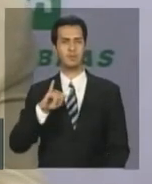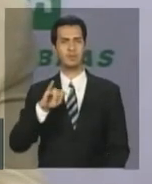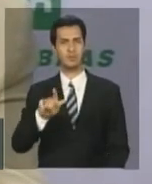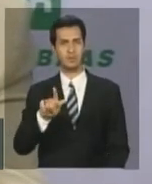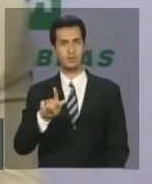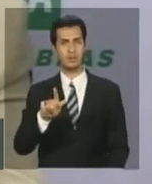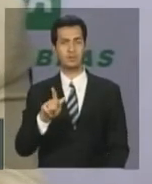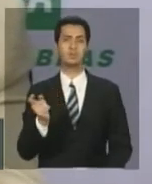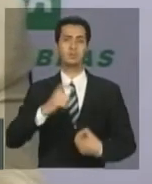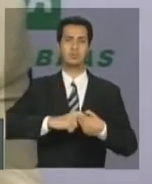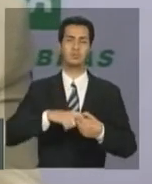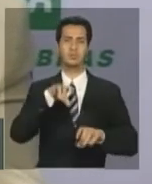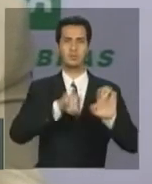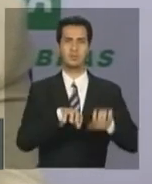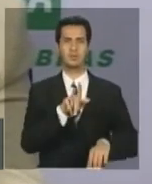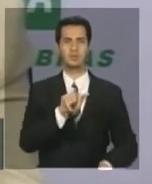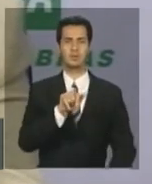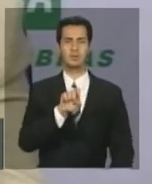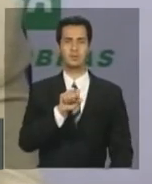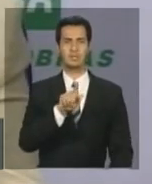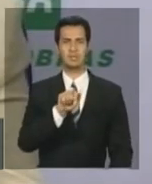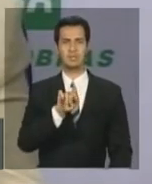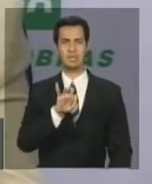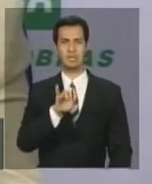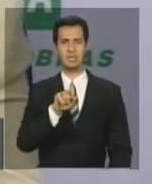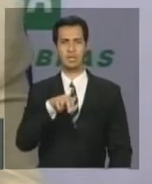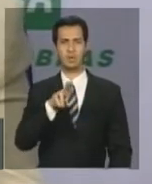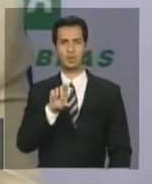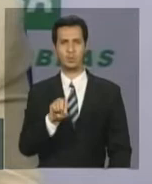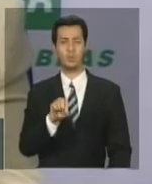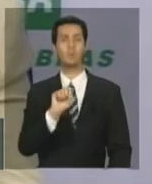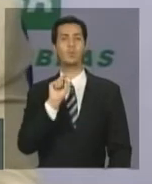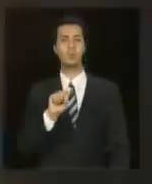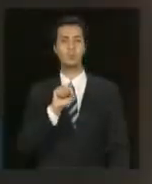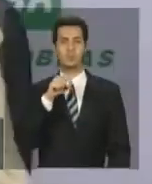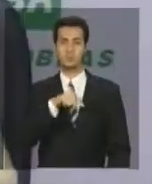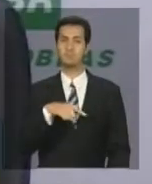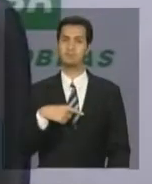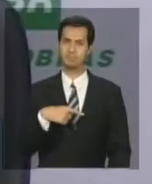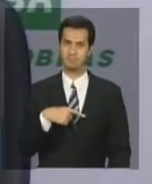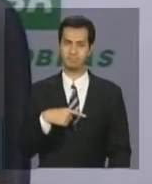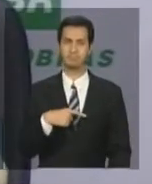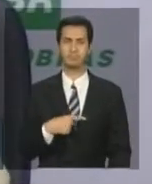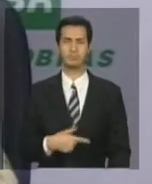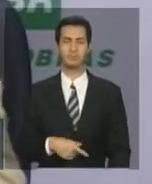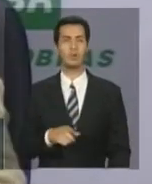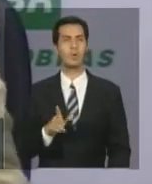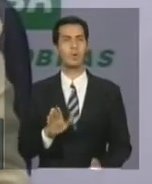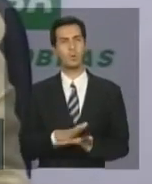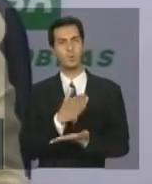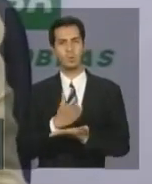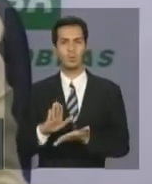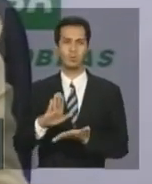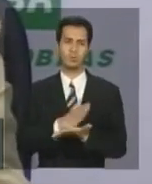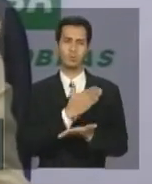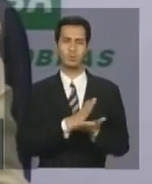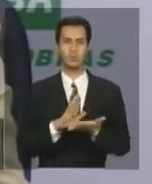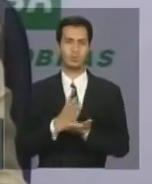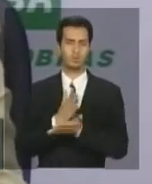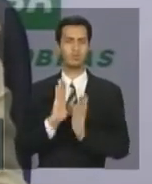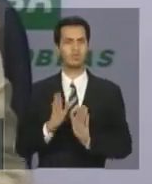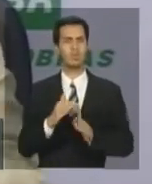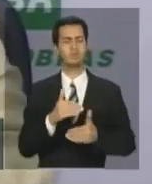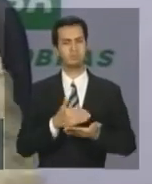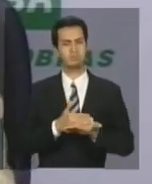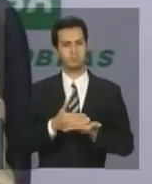já é um primeiro exercício de um desinvestimento. Outros estão em fase bastante